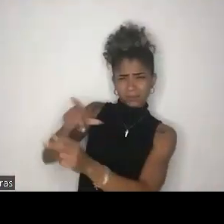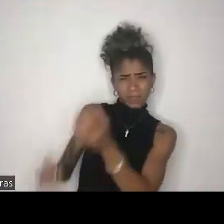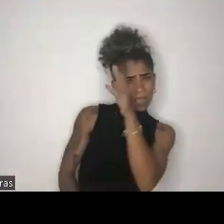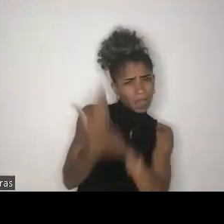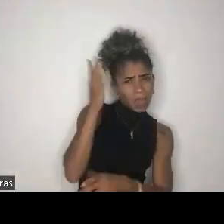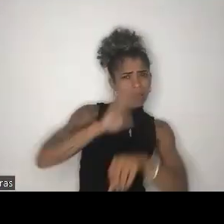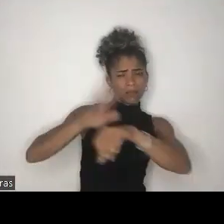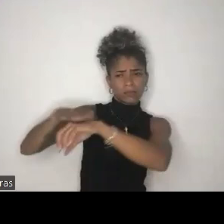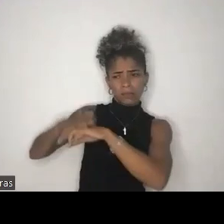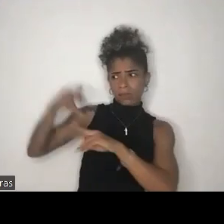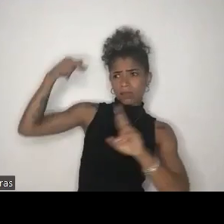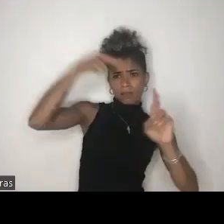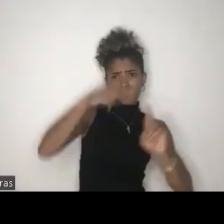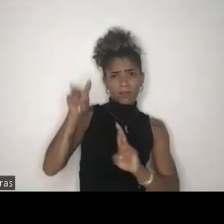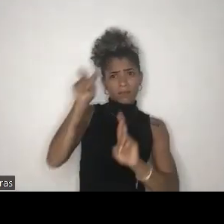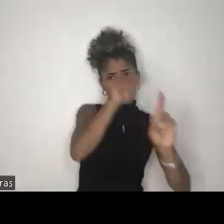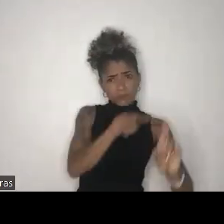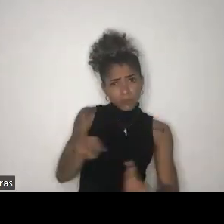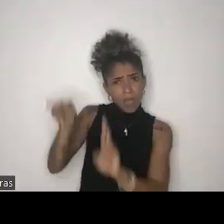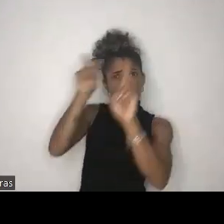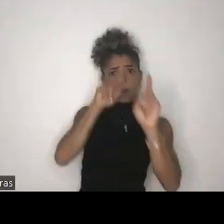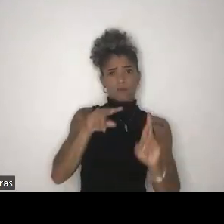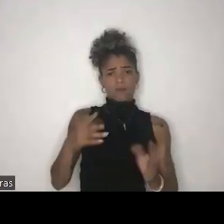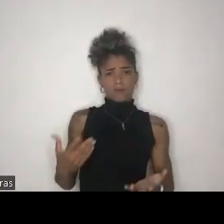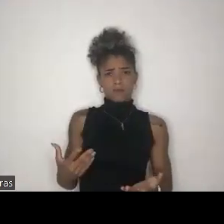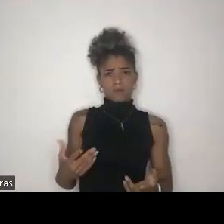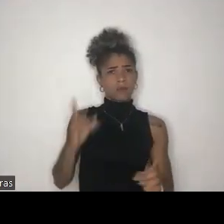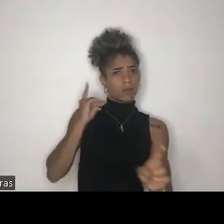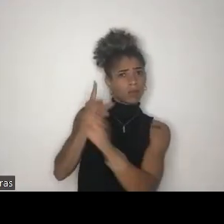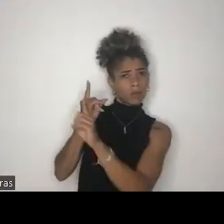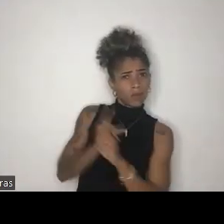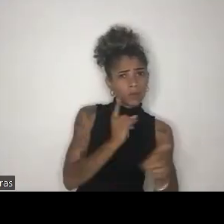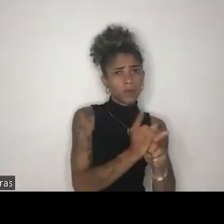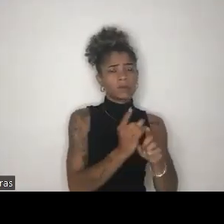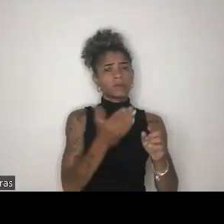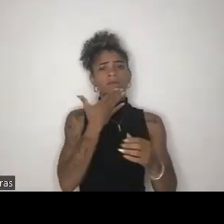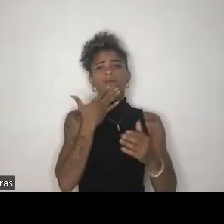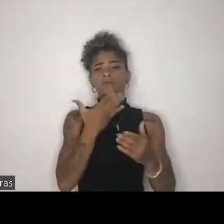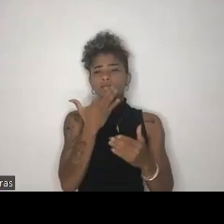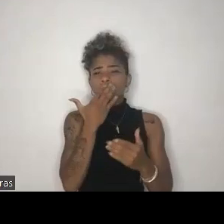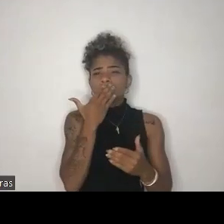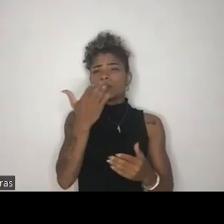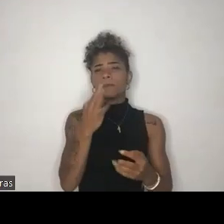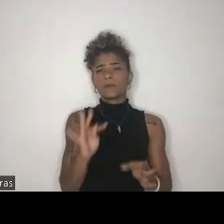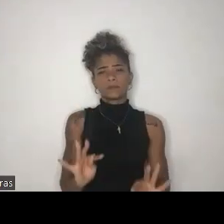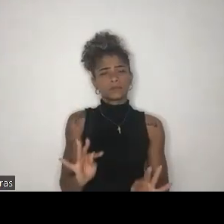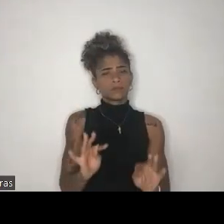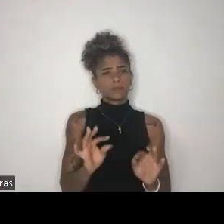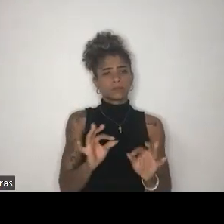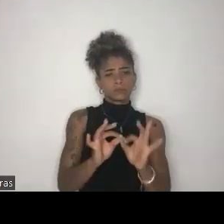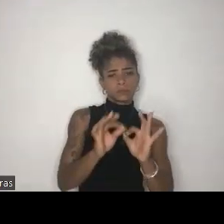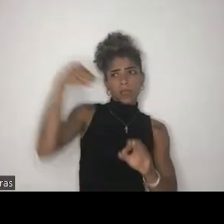referências visuais encontrando escalas né para poder tangibilizar uma